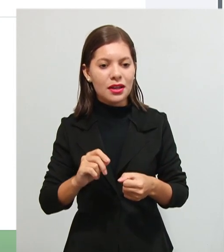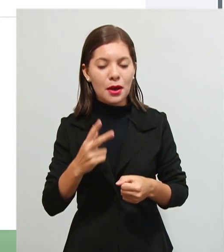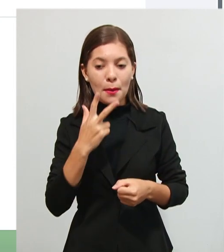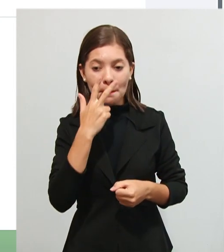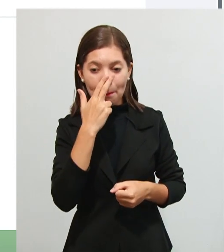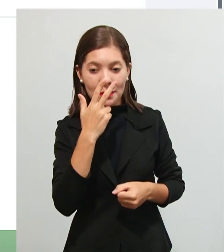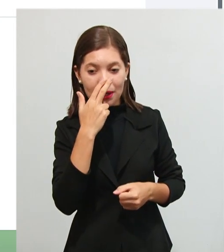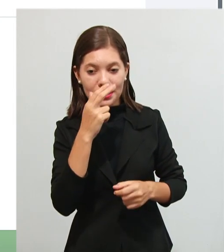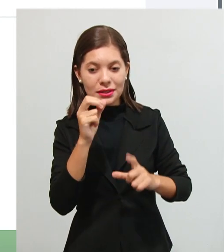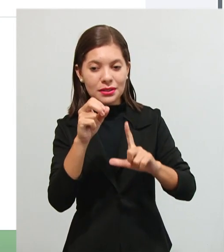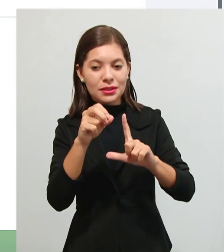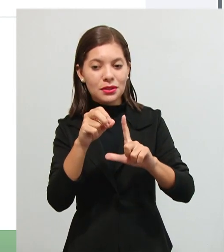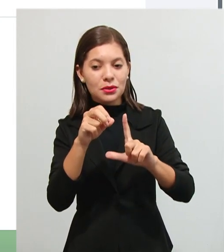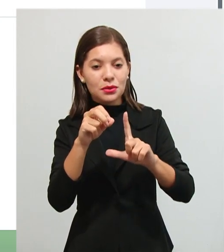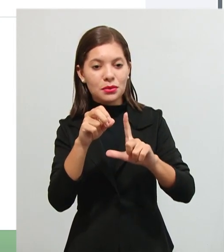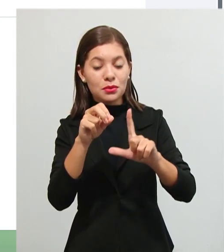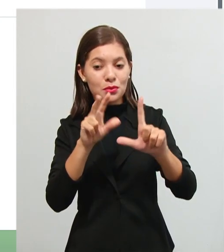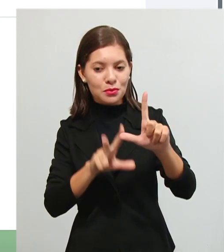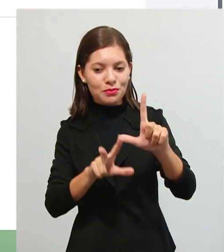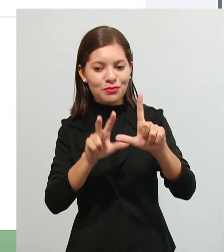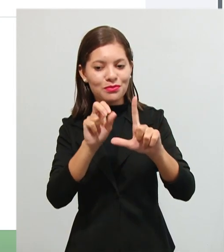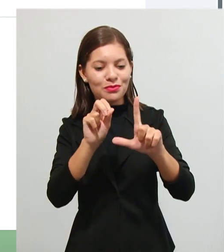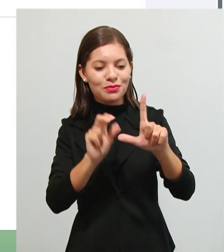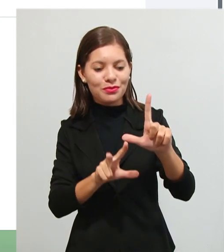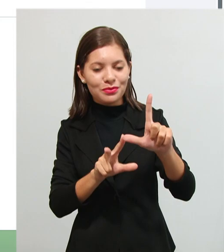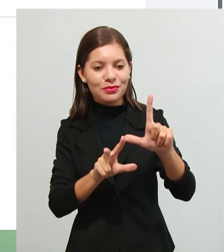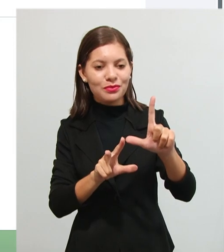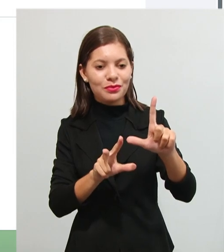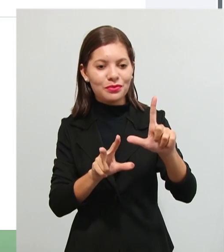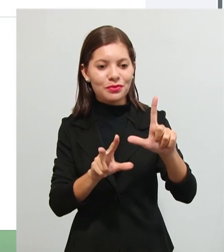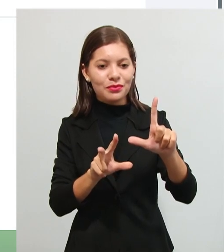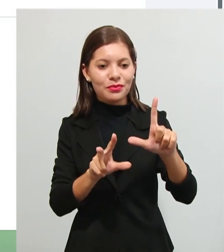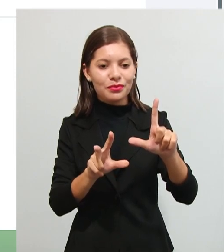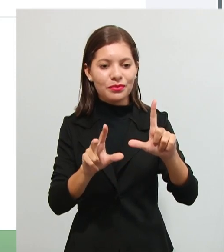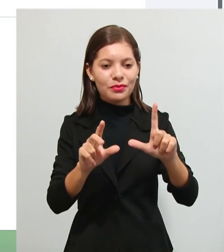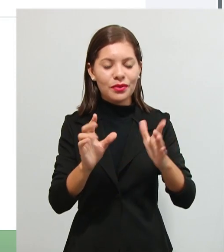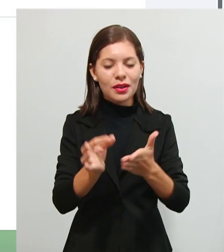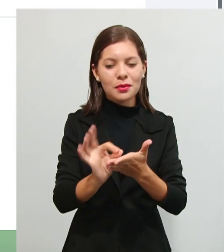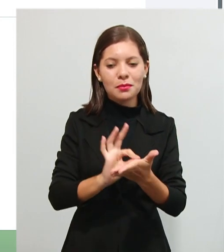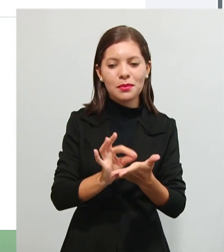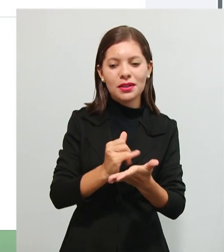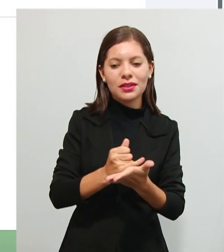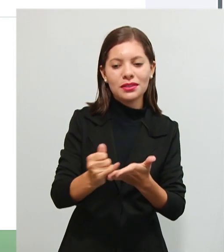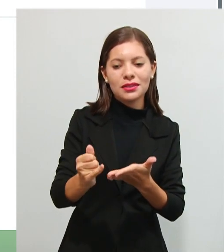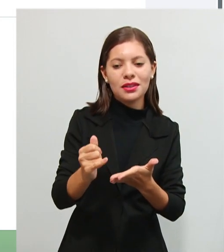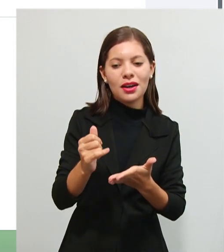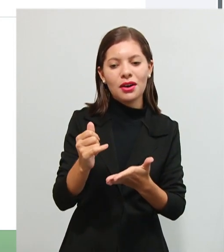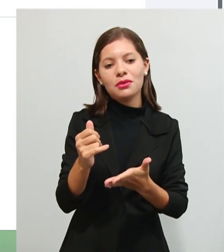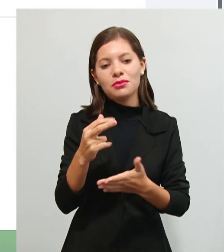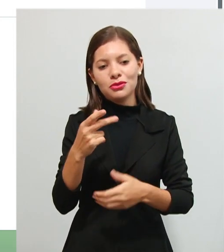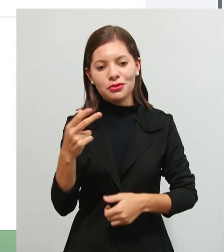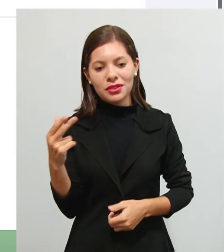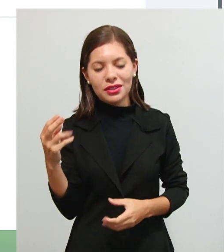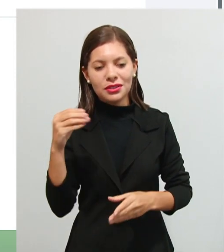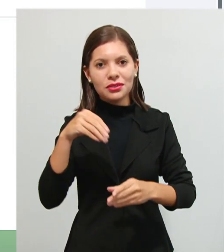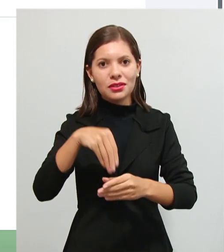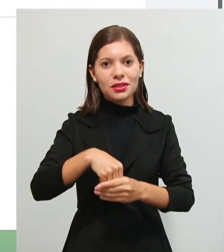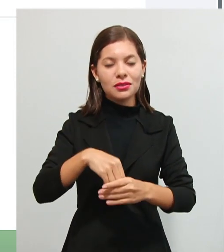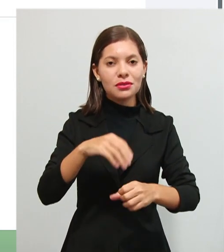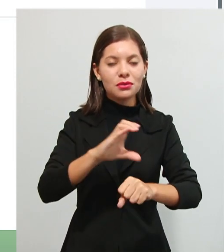de aprendizagem do Zona Norte, apenas o layout diferente. E eu estou dentro do curso de teste.